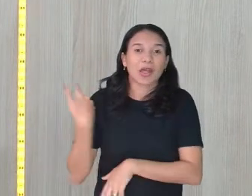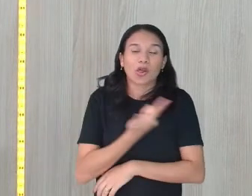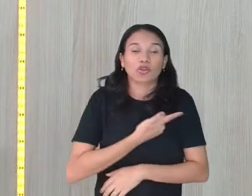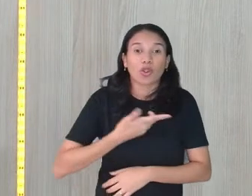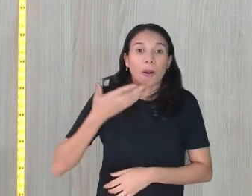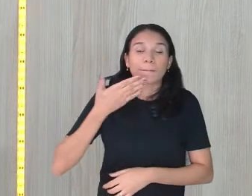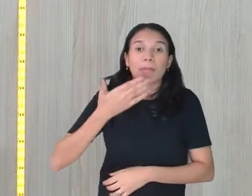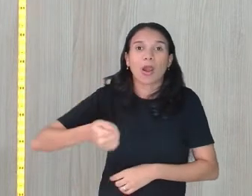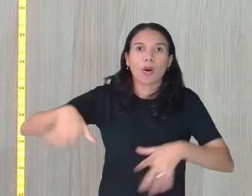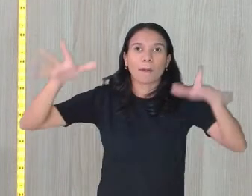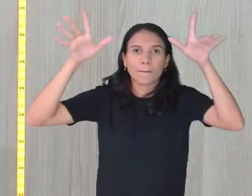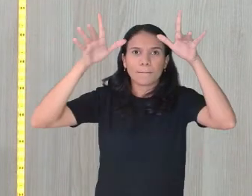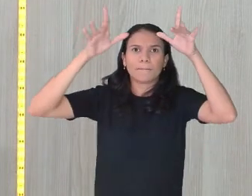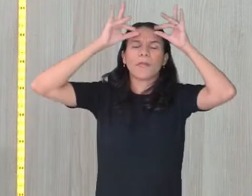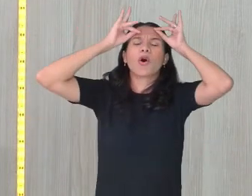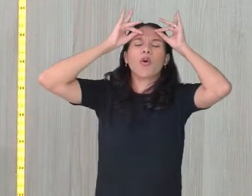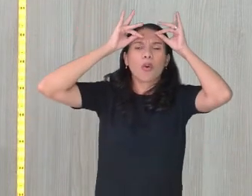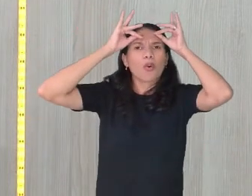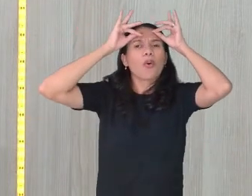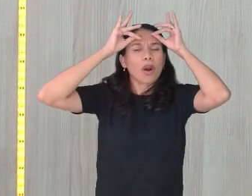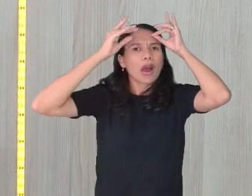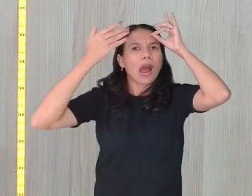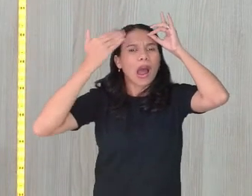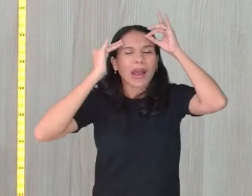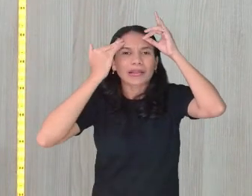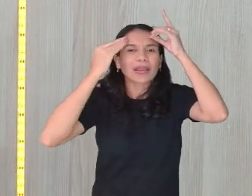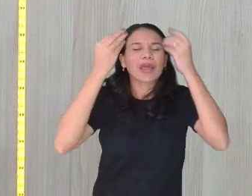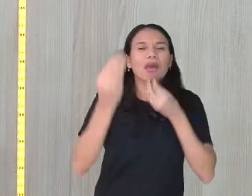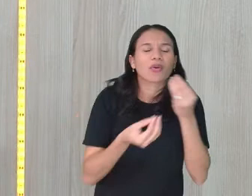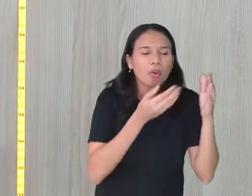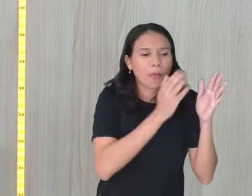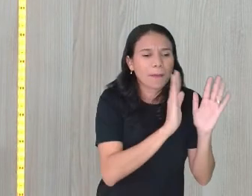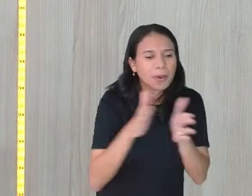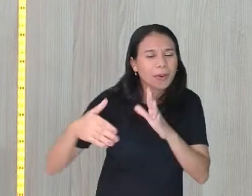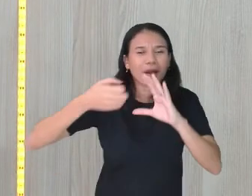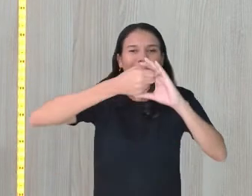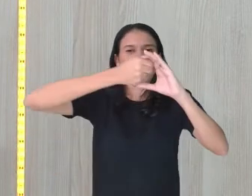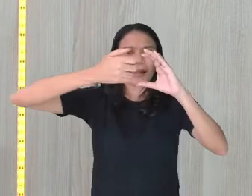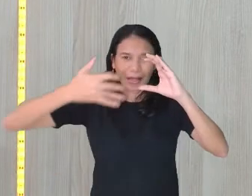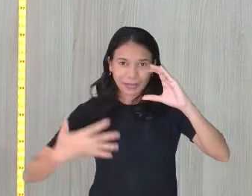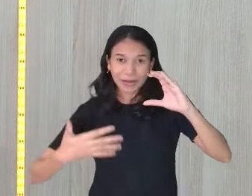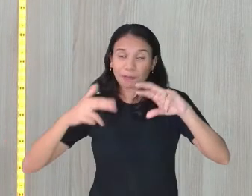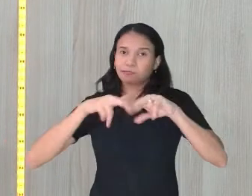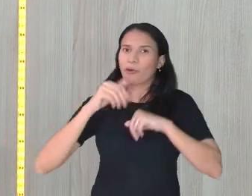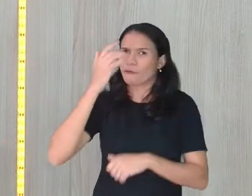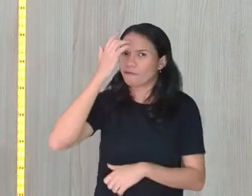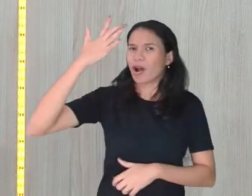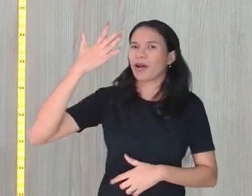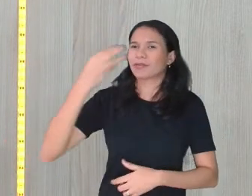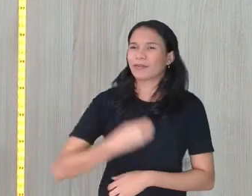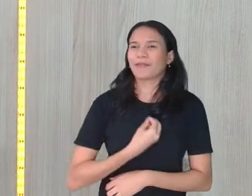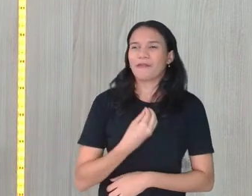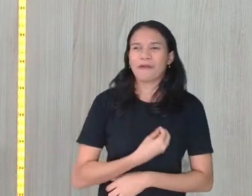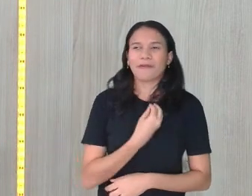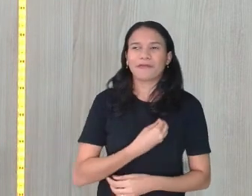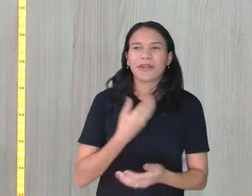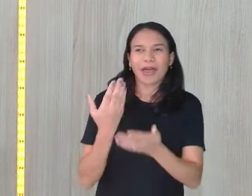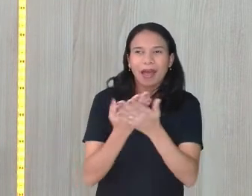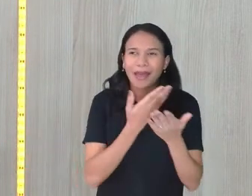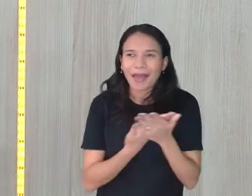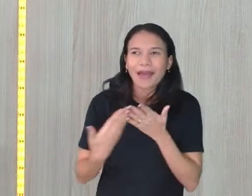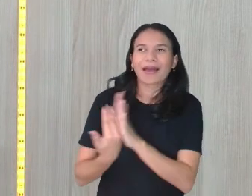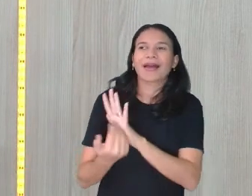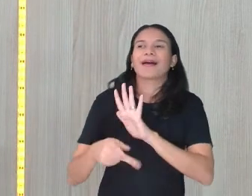assimilando e facilitando a nossa compreensão de como foram esses seres classificados, né? E aí facilitava a nossa vida no momento de estudo,